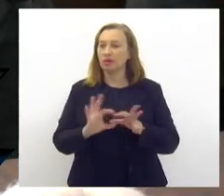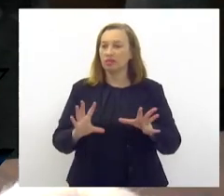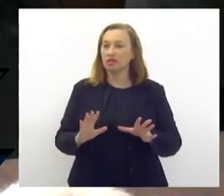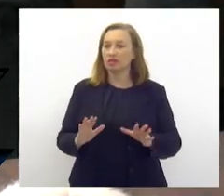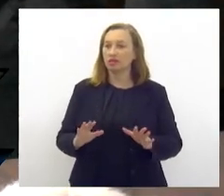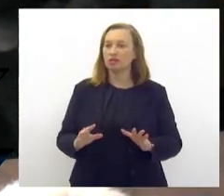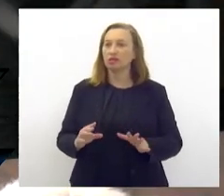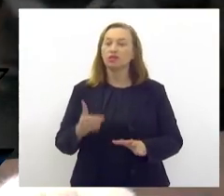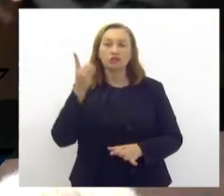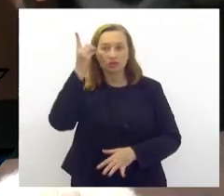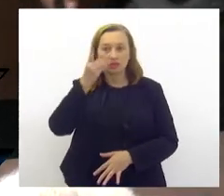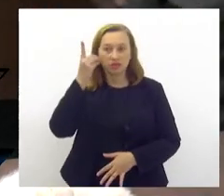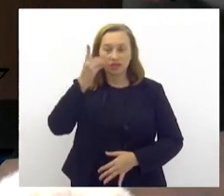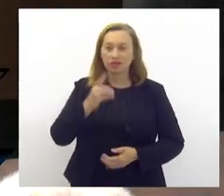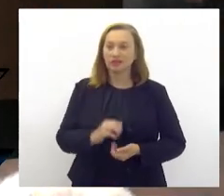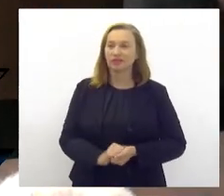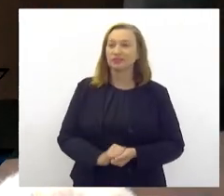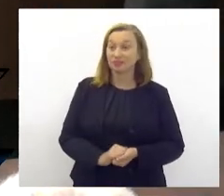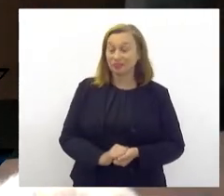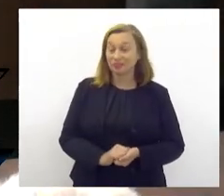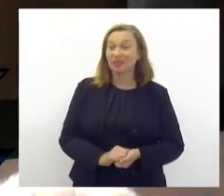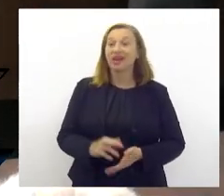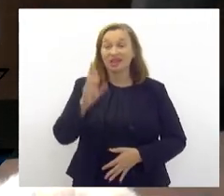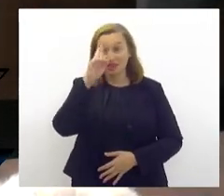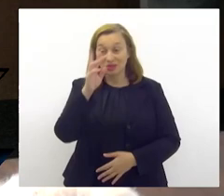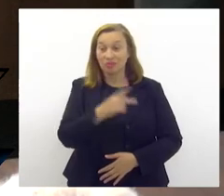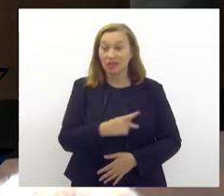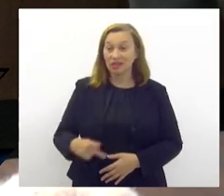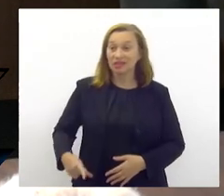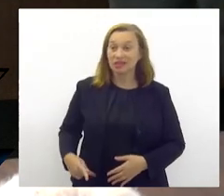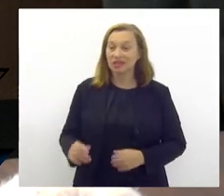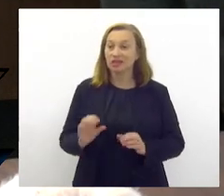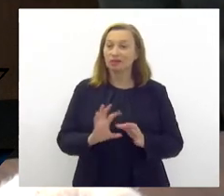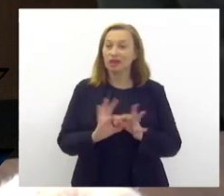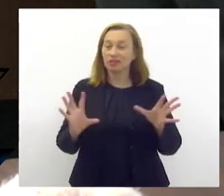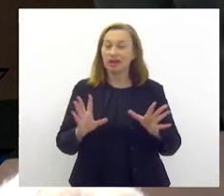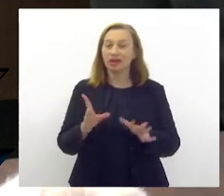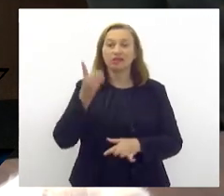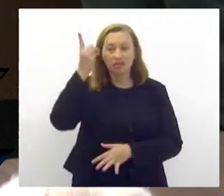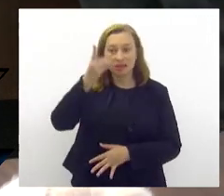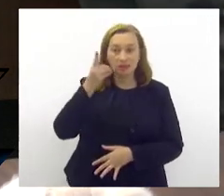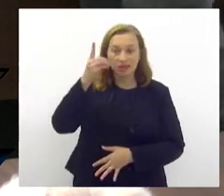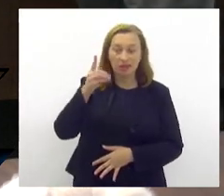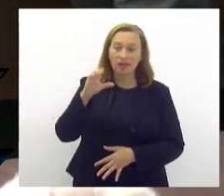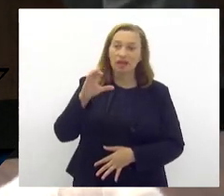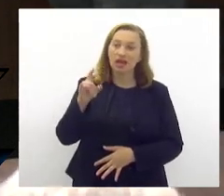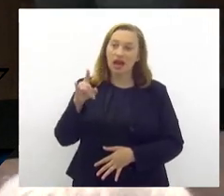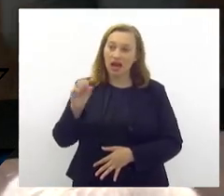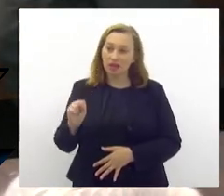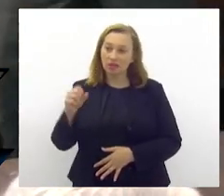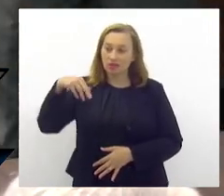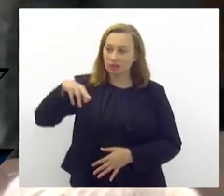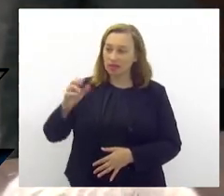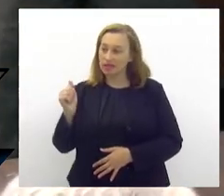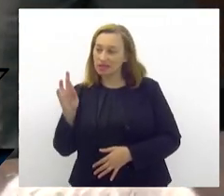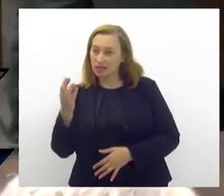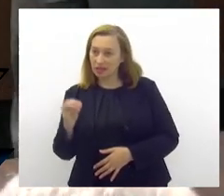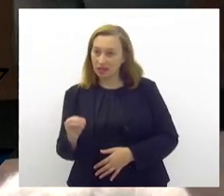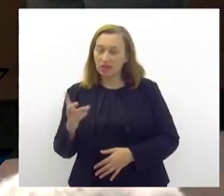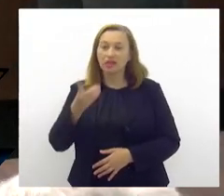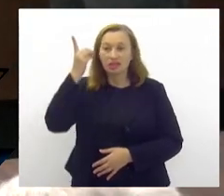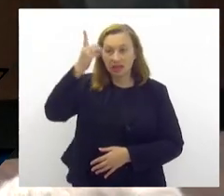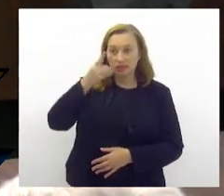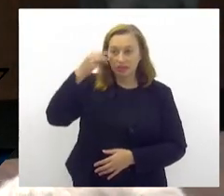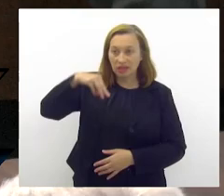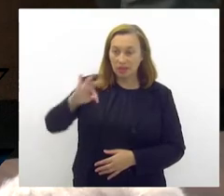favor. Senhor presidente, nós estamos deferindo com a autoria ao deputado Carlos Macedo. Deputada Marta Rocha também já pediu deputada ali. Deputada